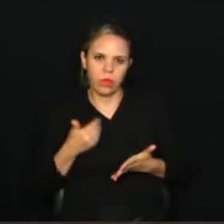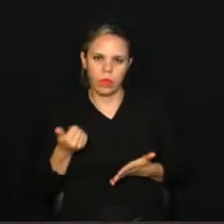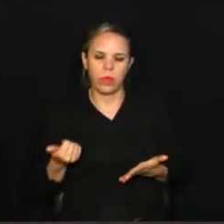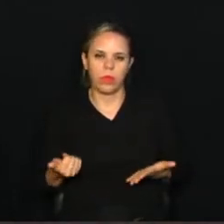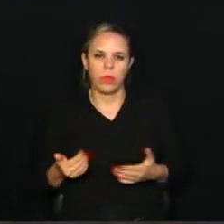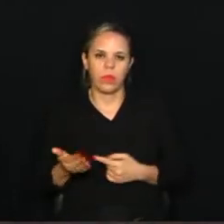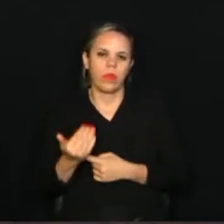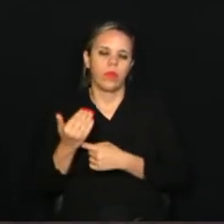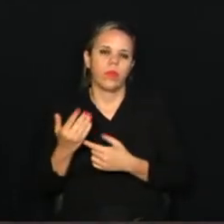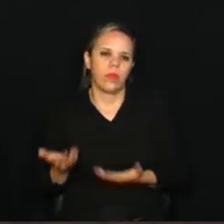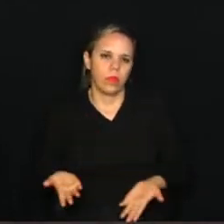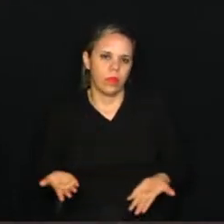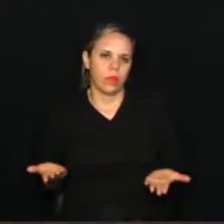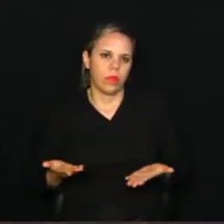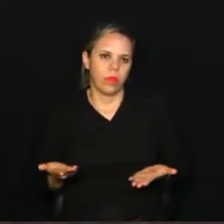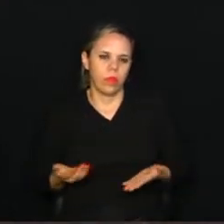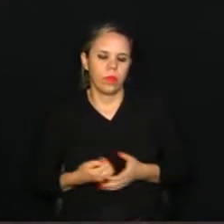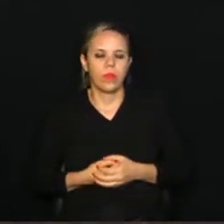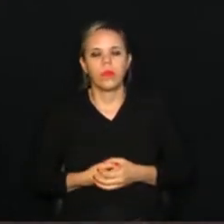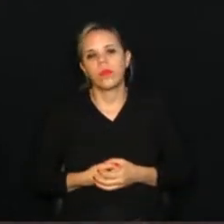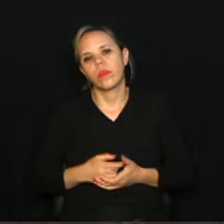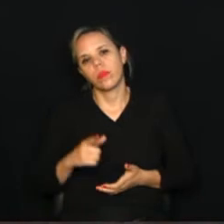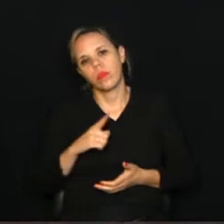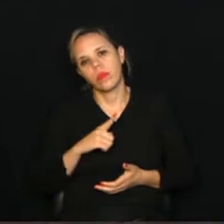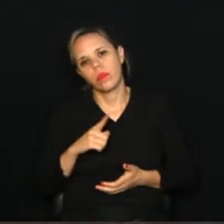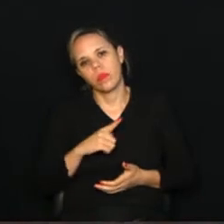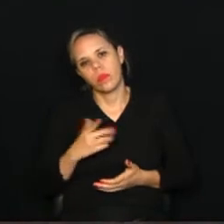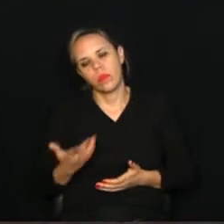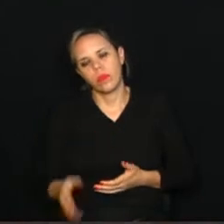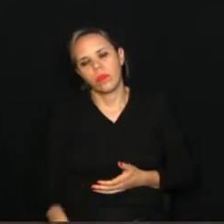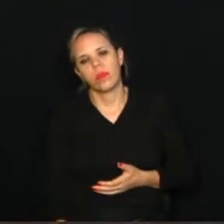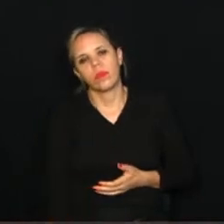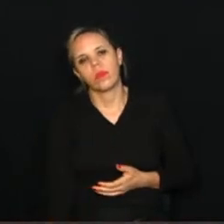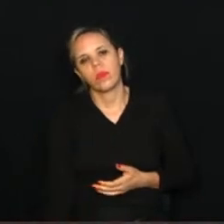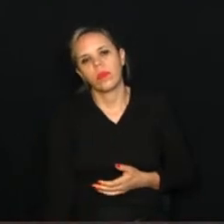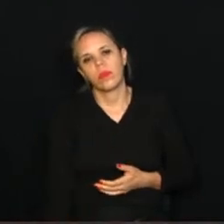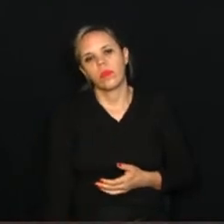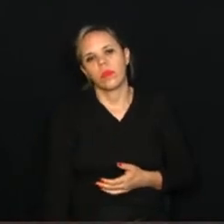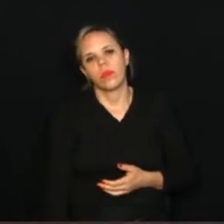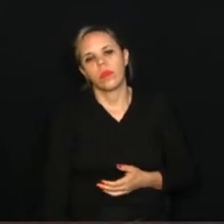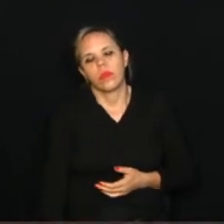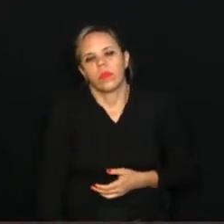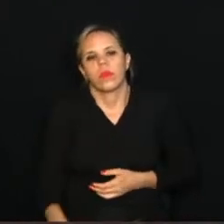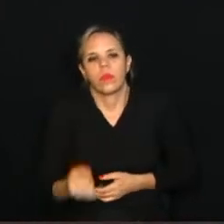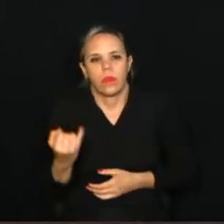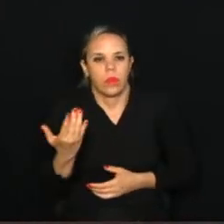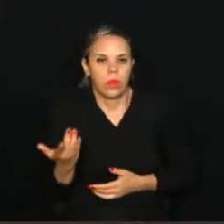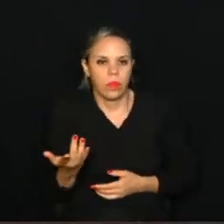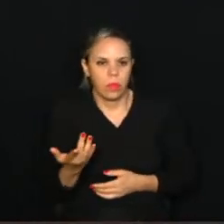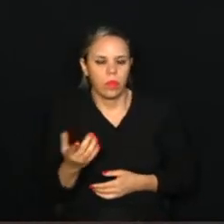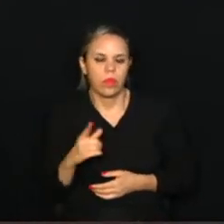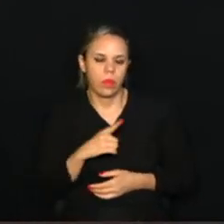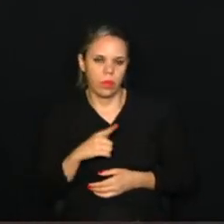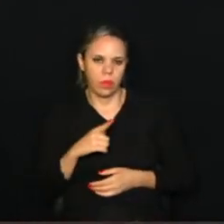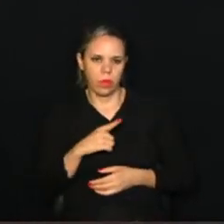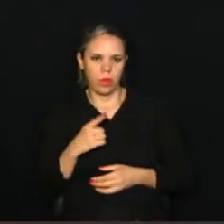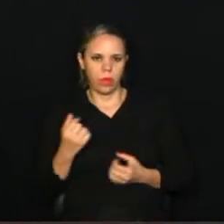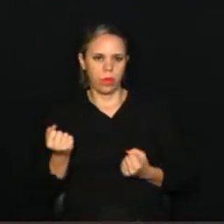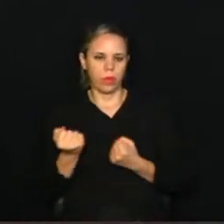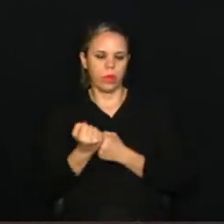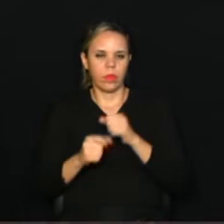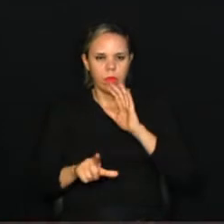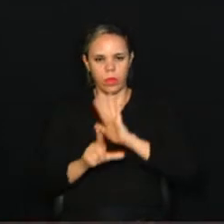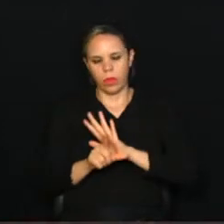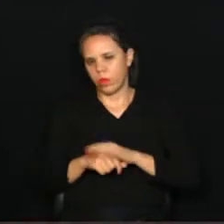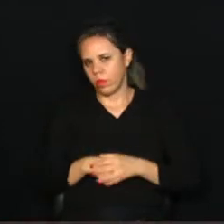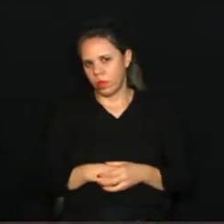tecnologia, porque a tecnologia hoje ela tem aí uma importância, mas também tem que estar amparada por leis